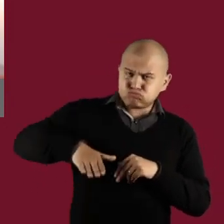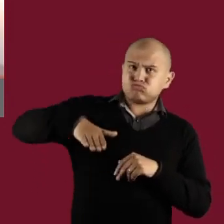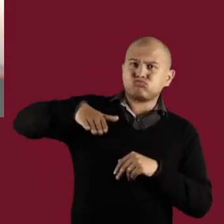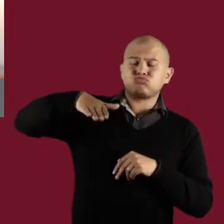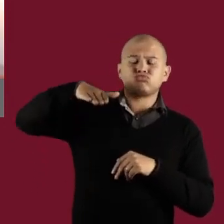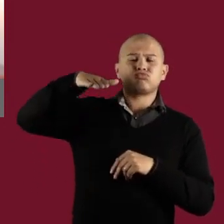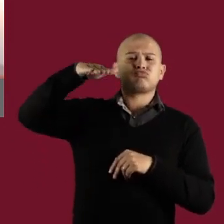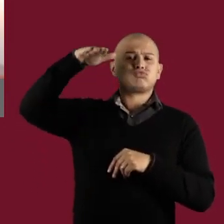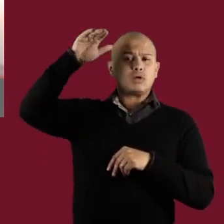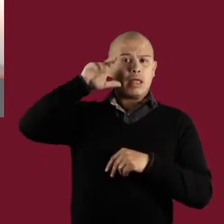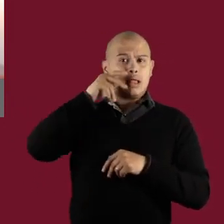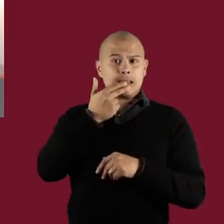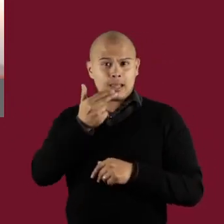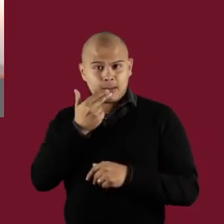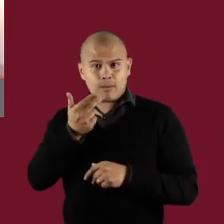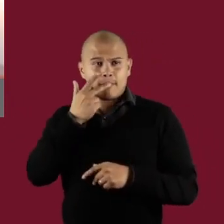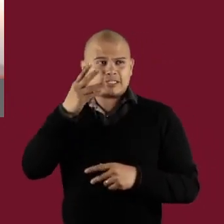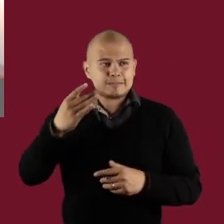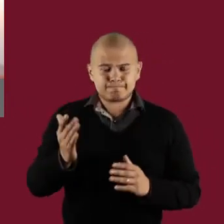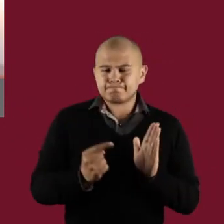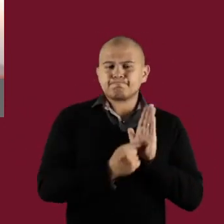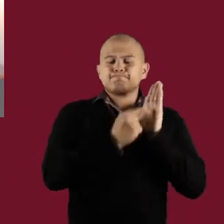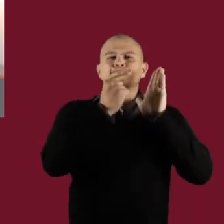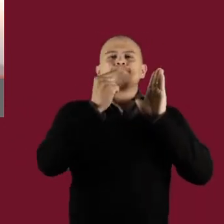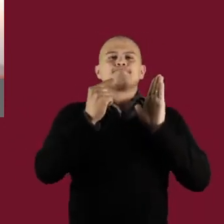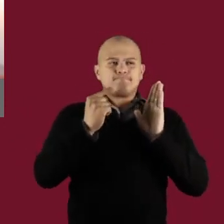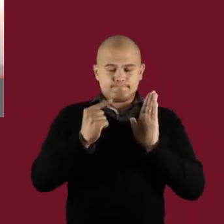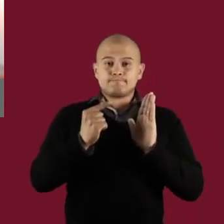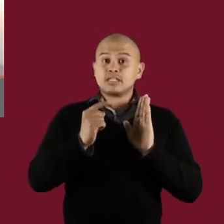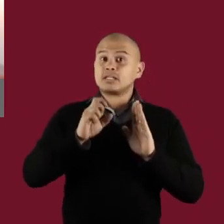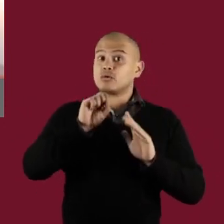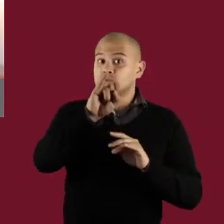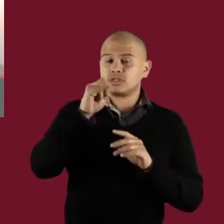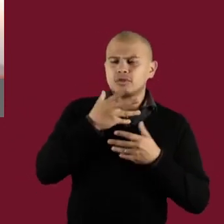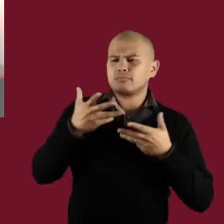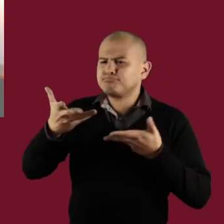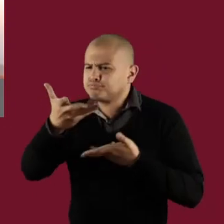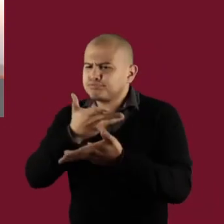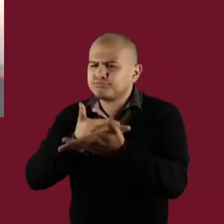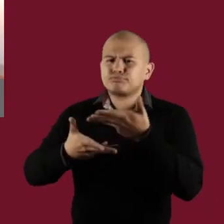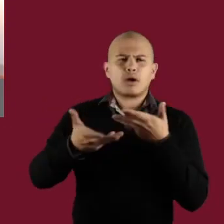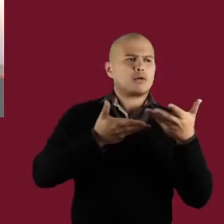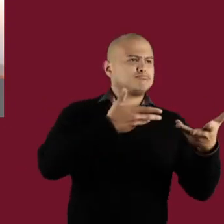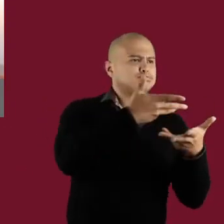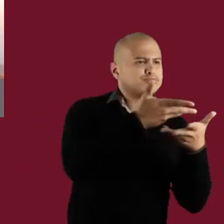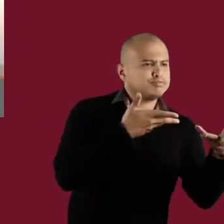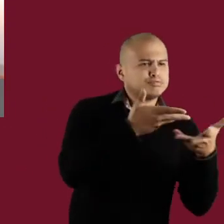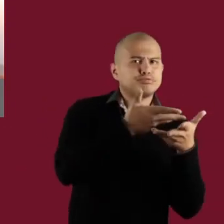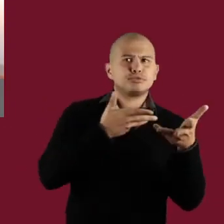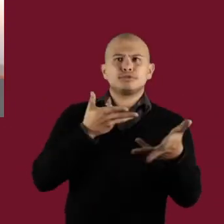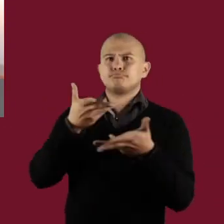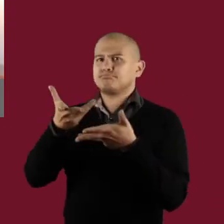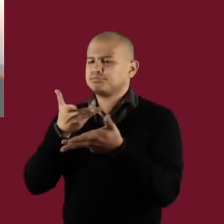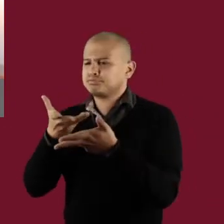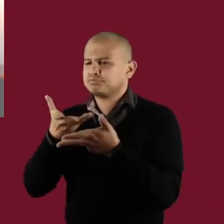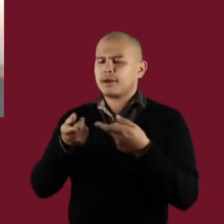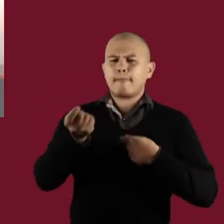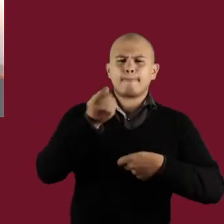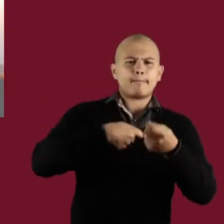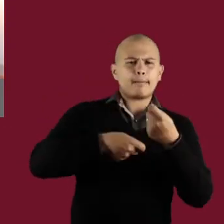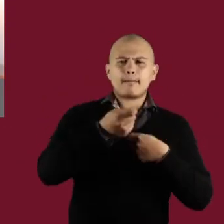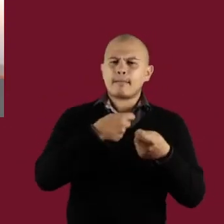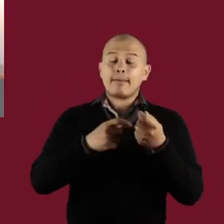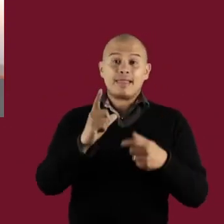você falando a mesma língua, e todos esses países, né, negociam nessa língua, eles, enfim, trocam informação, cultura